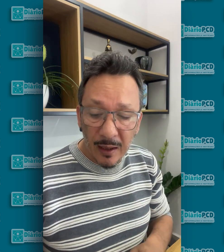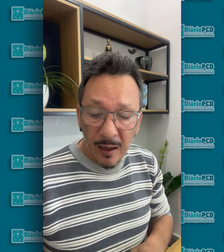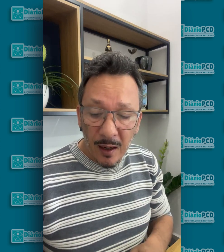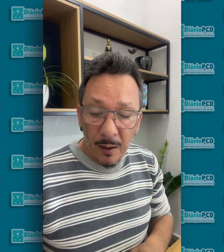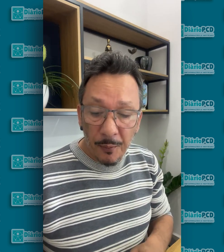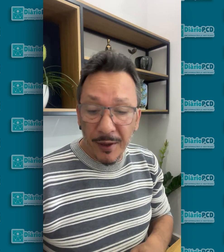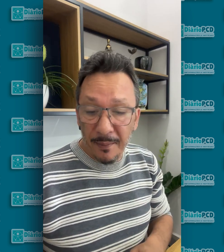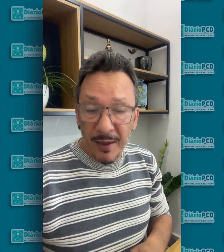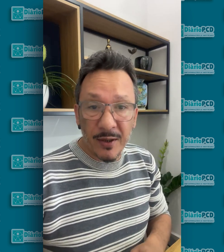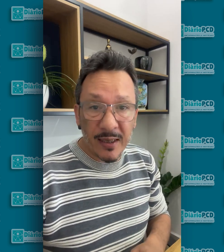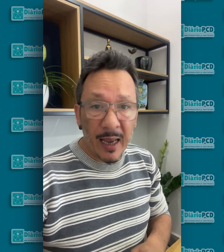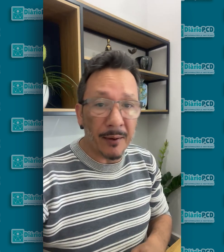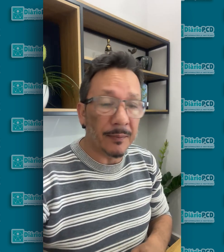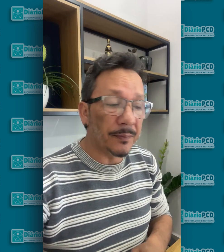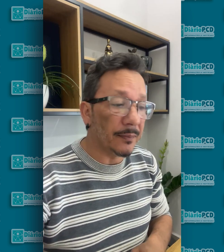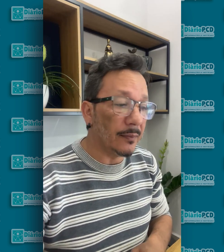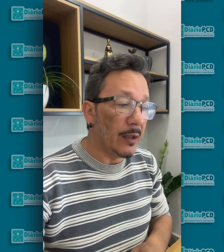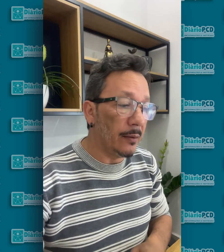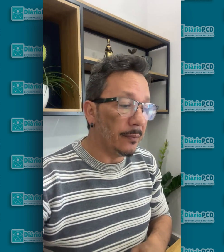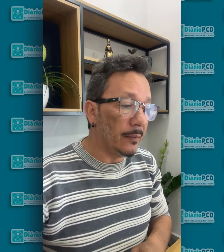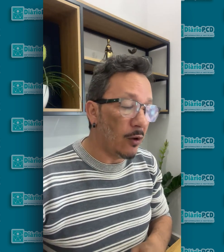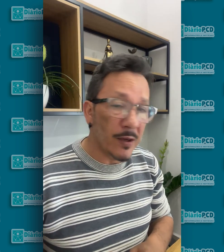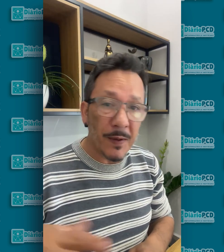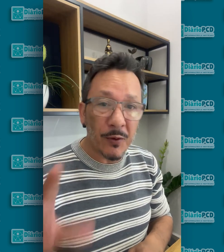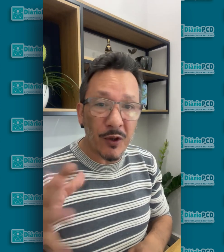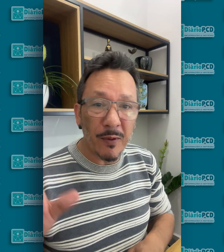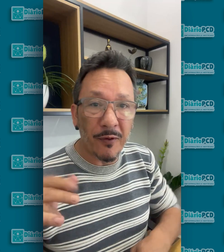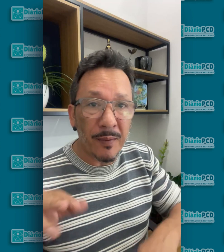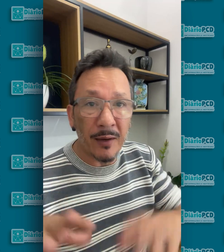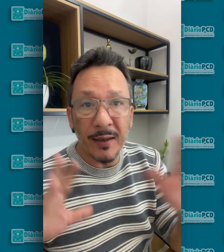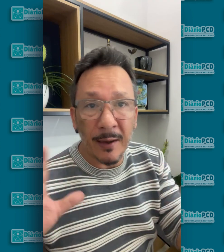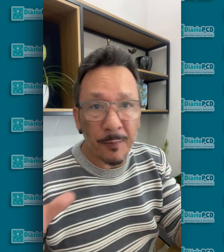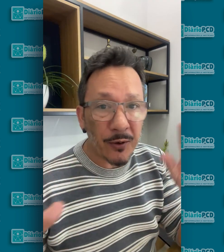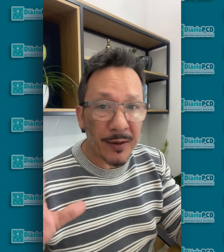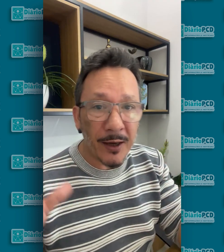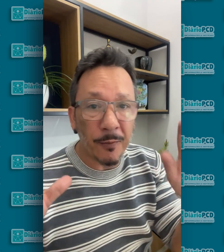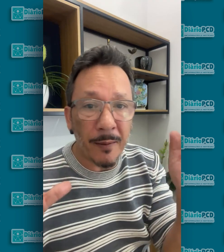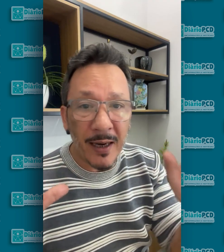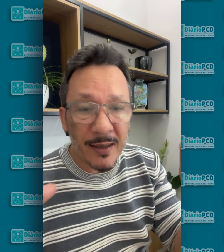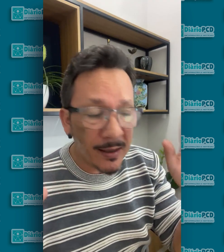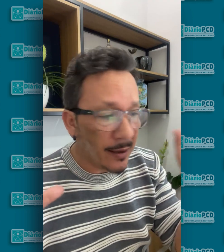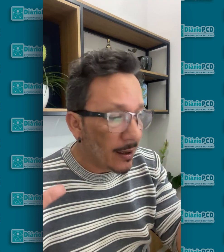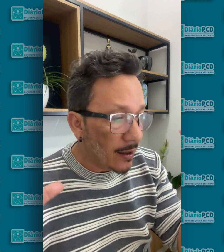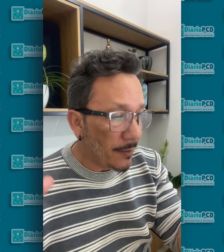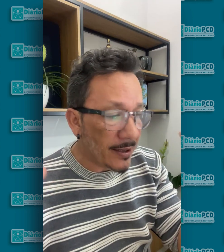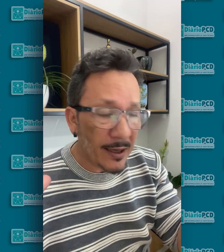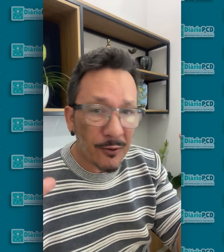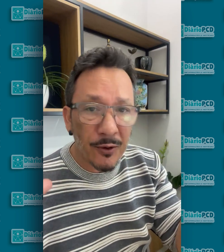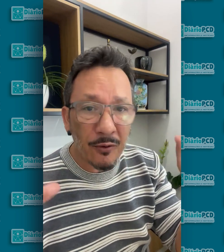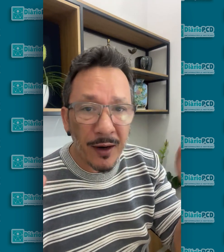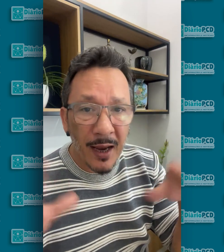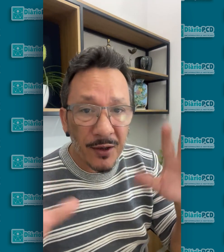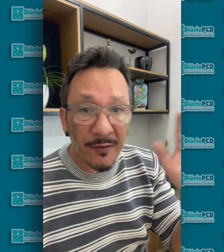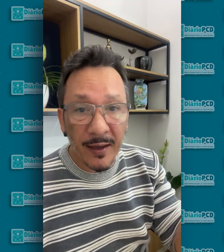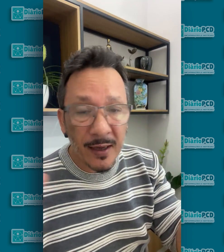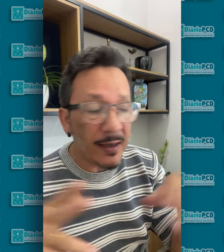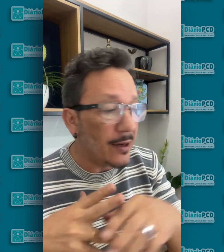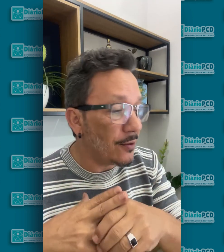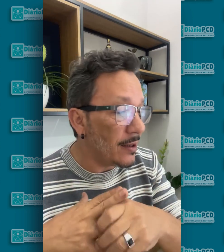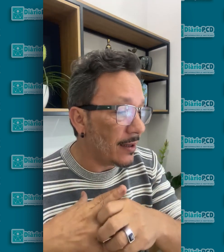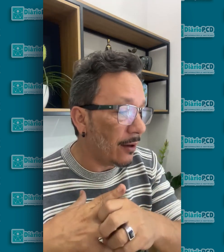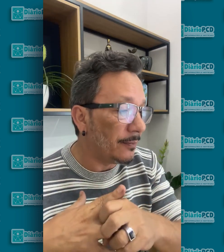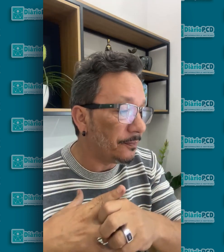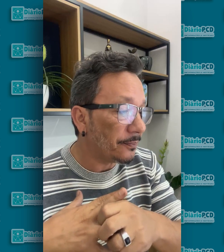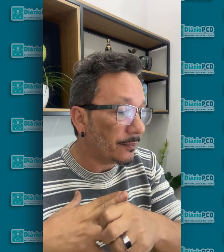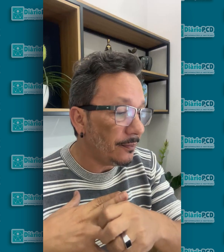quê? Porque me disseram, algumas pessoas estão me informando que o pessoal está indo para Brasília, para as eleições do CONAD, que vai ter